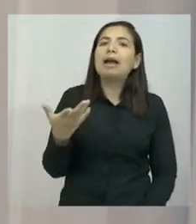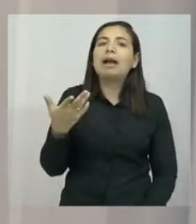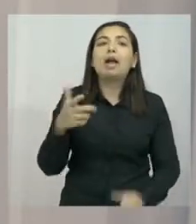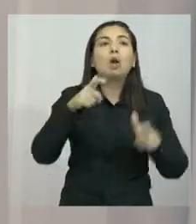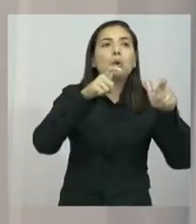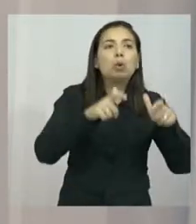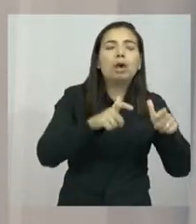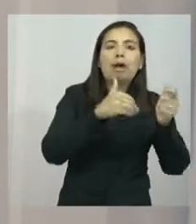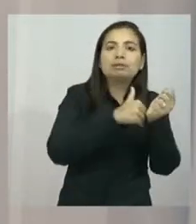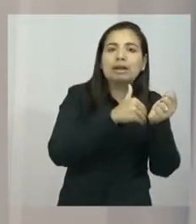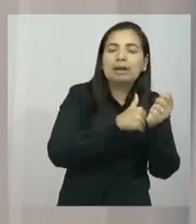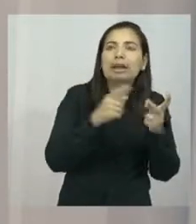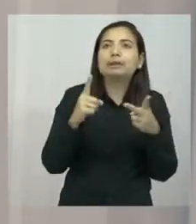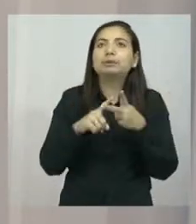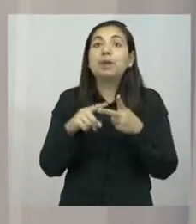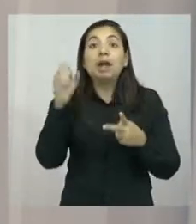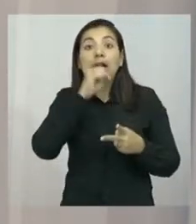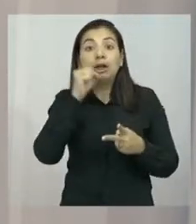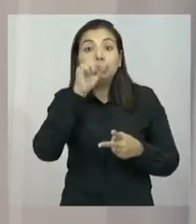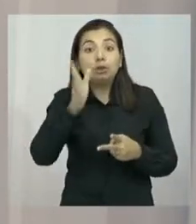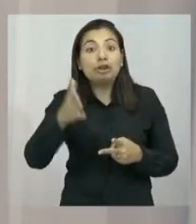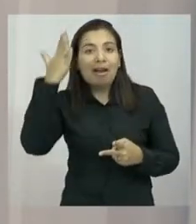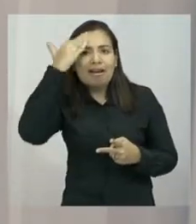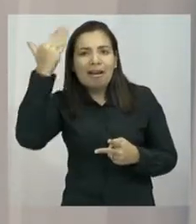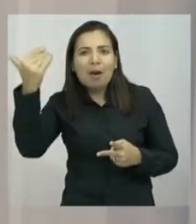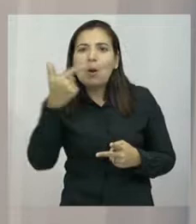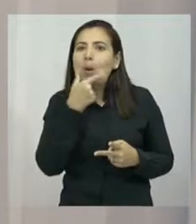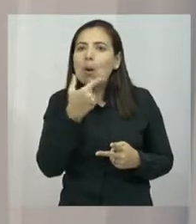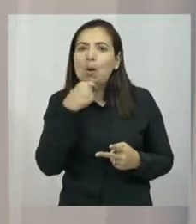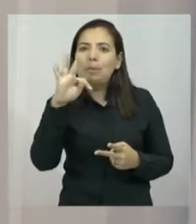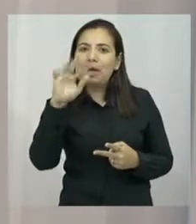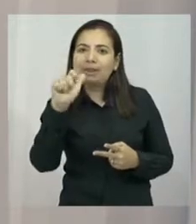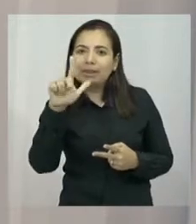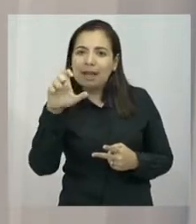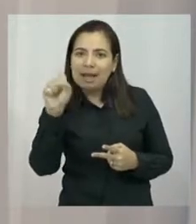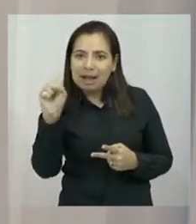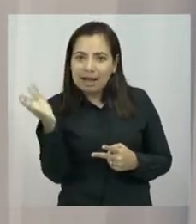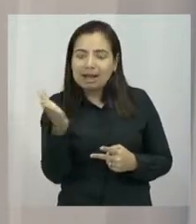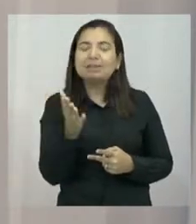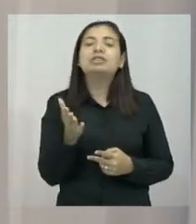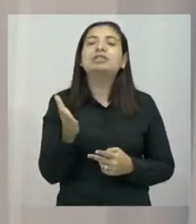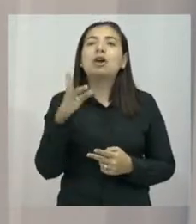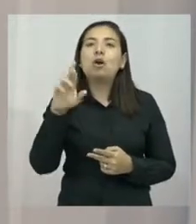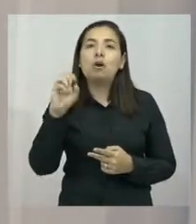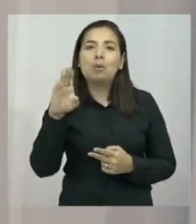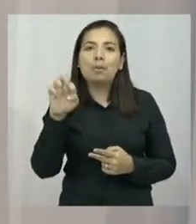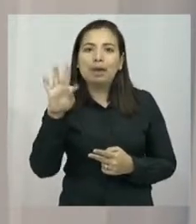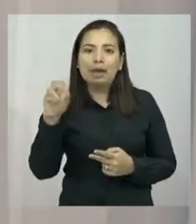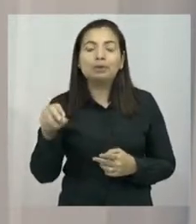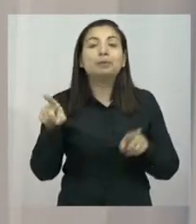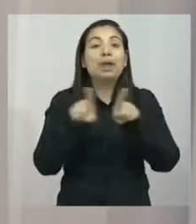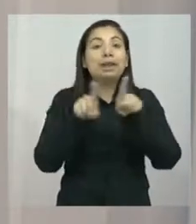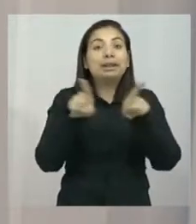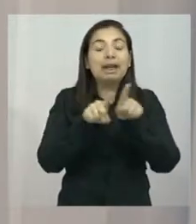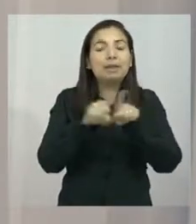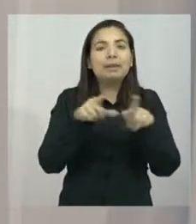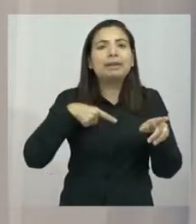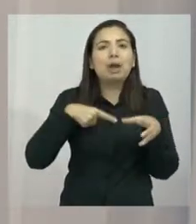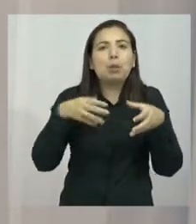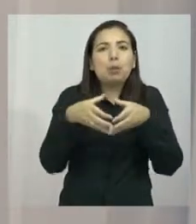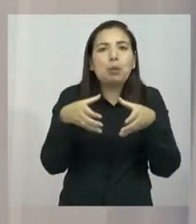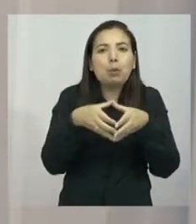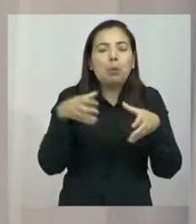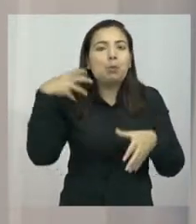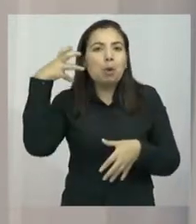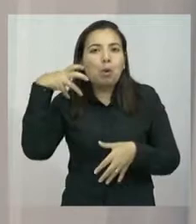Ela cantou com Thales Roberto, né? Ela uma participação no Preto no Branco, aquele grupo de louvor, né?